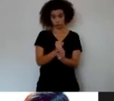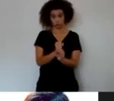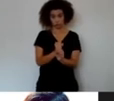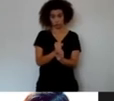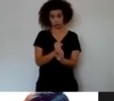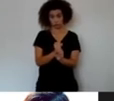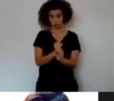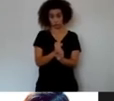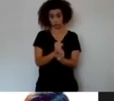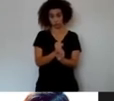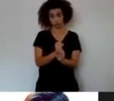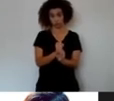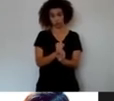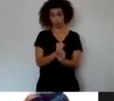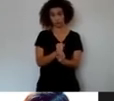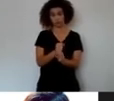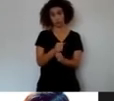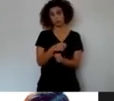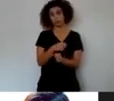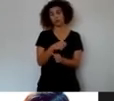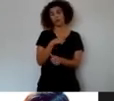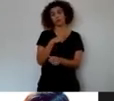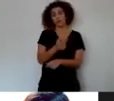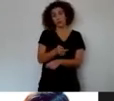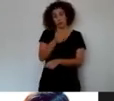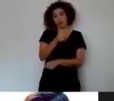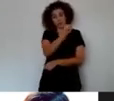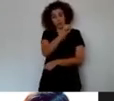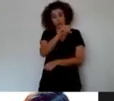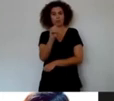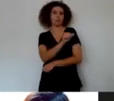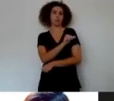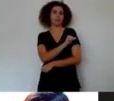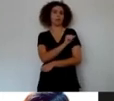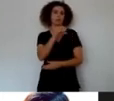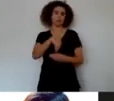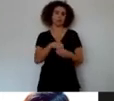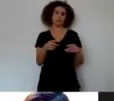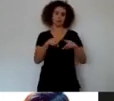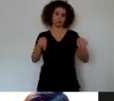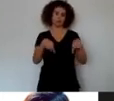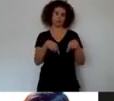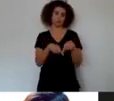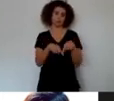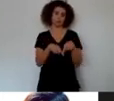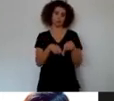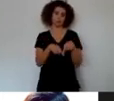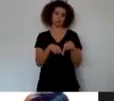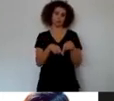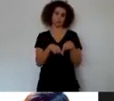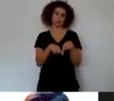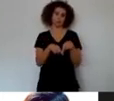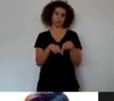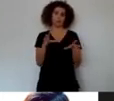gente tá com quase 80 pessoas na turma. E mesmo assim, faço esse recorte das pessoas negras da sala. Gente,